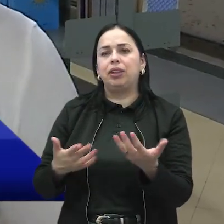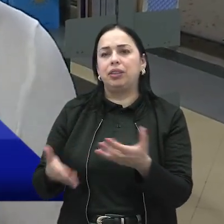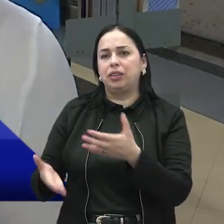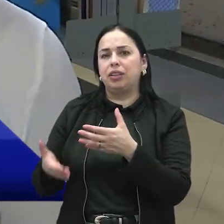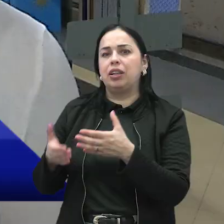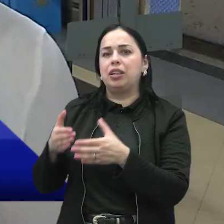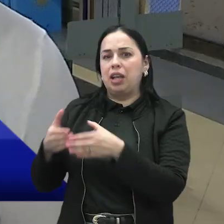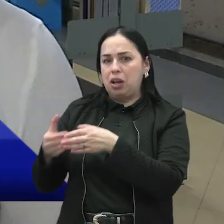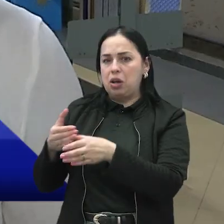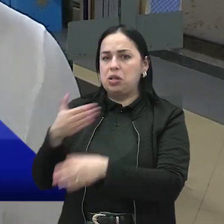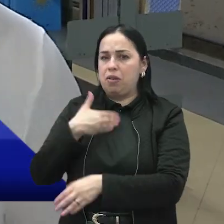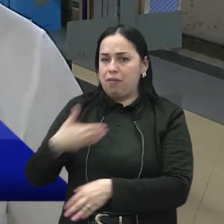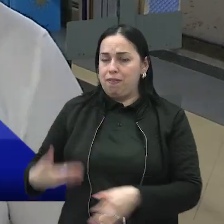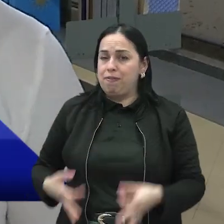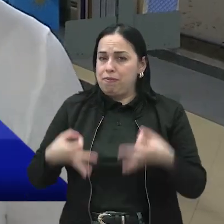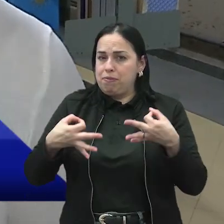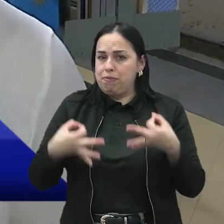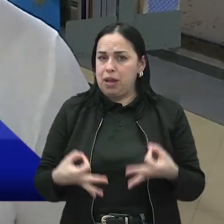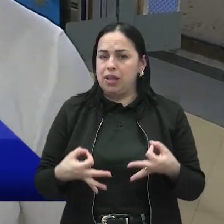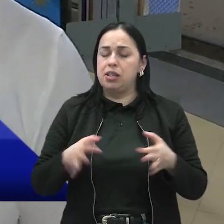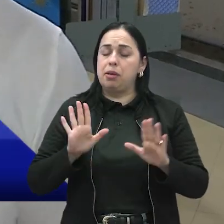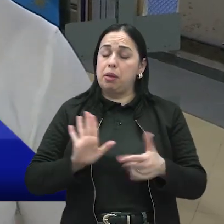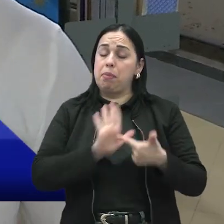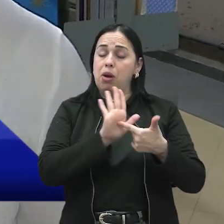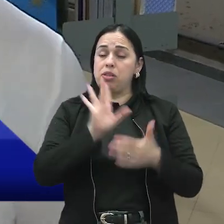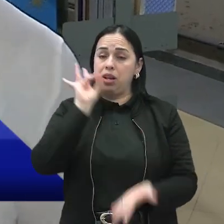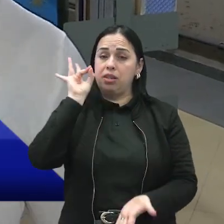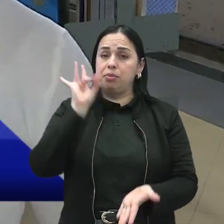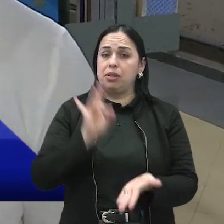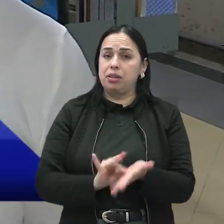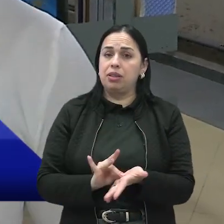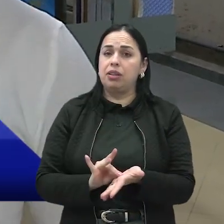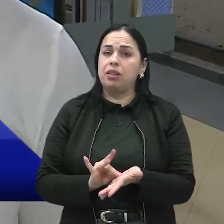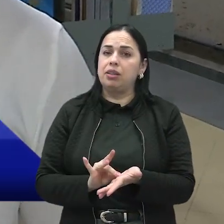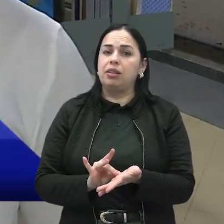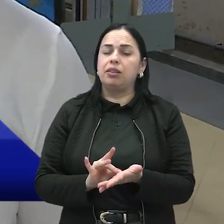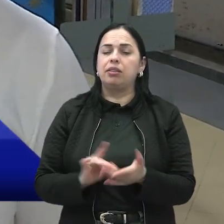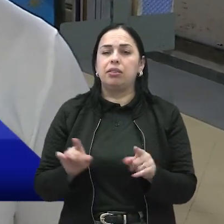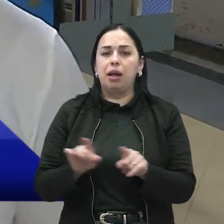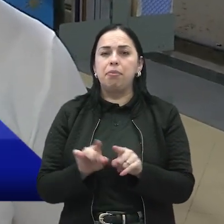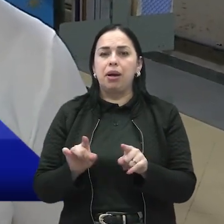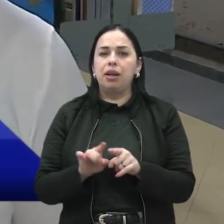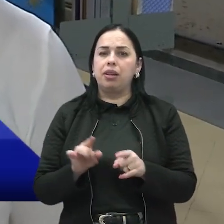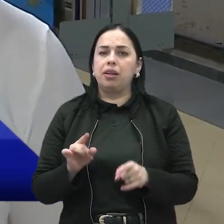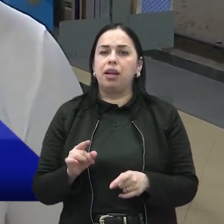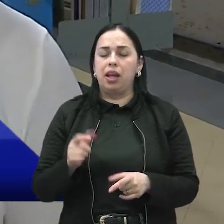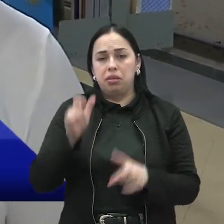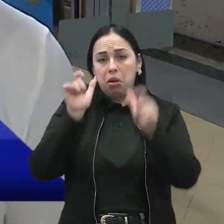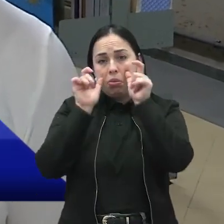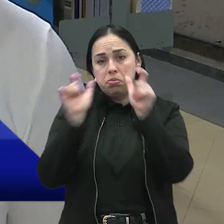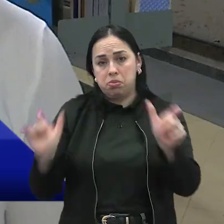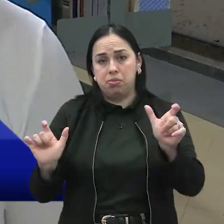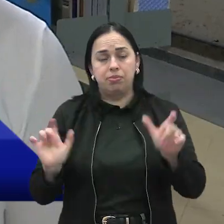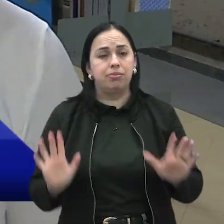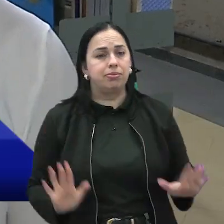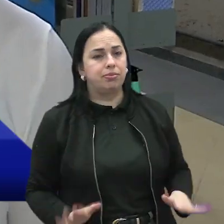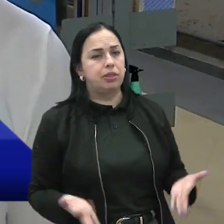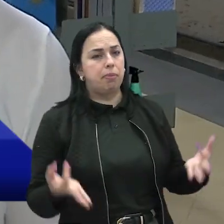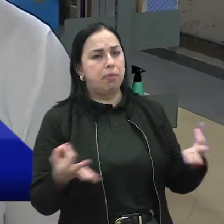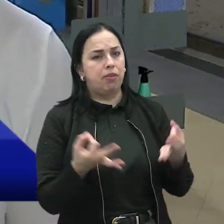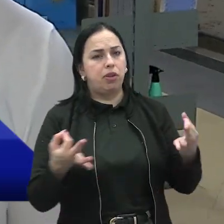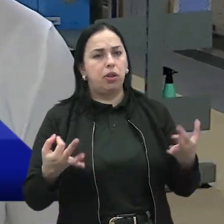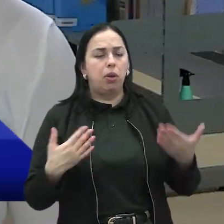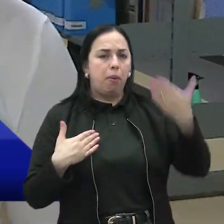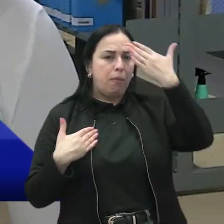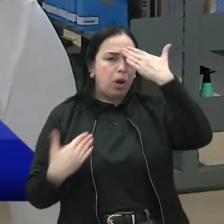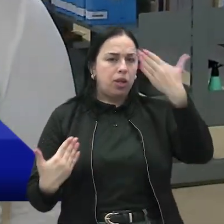tem um concurso bem feito, bem elaborado, né? Com transparência. Então isso também é um outro fator interessante.